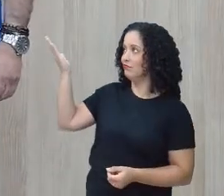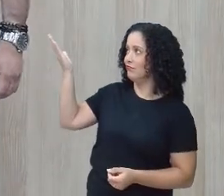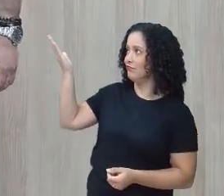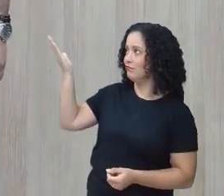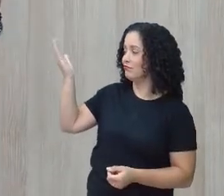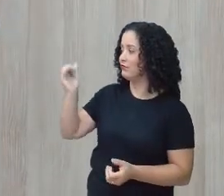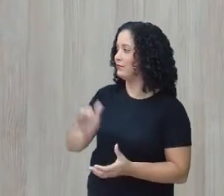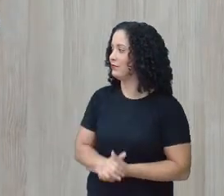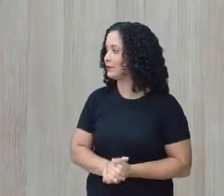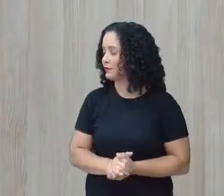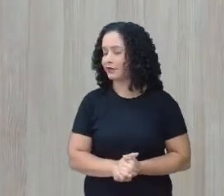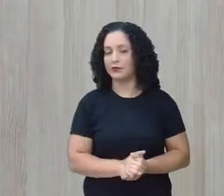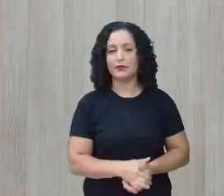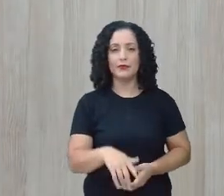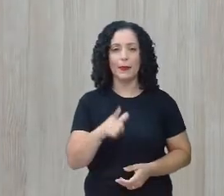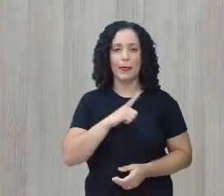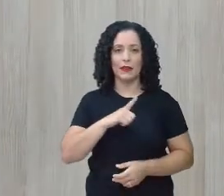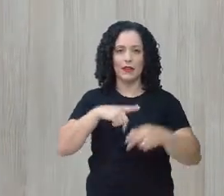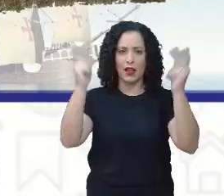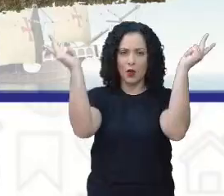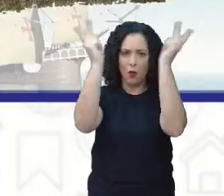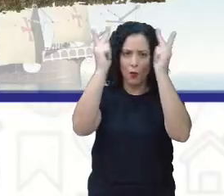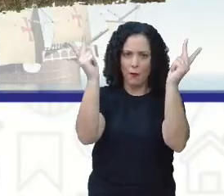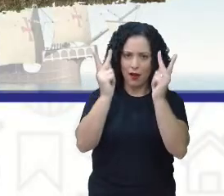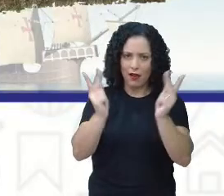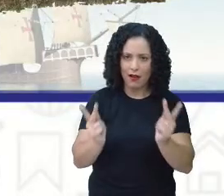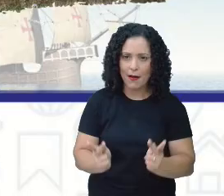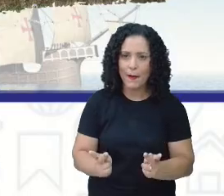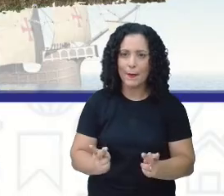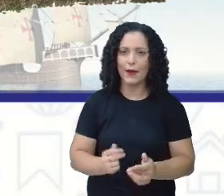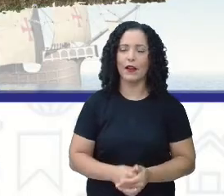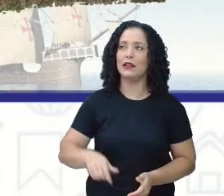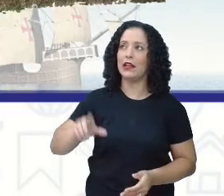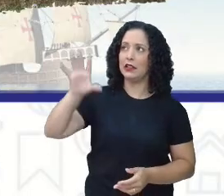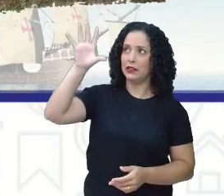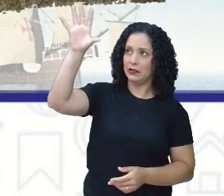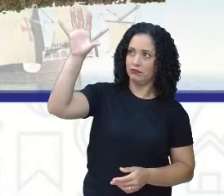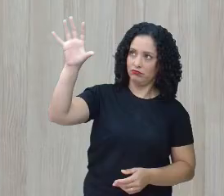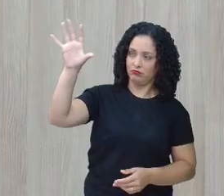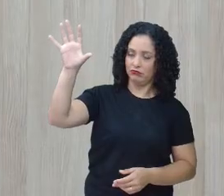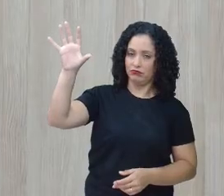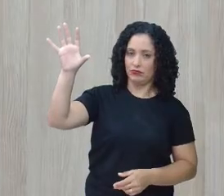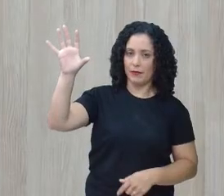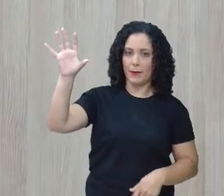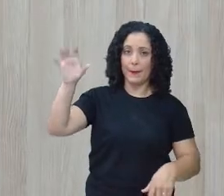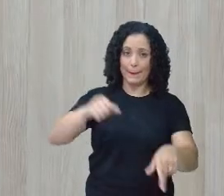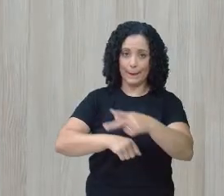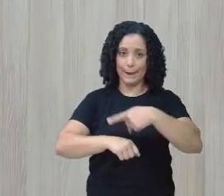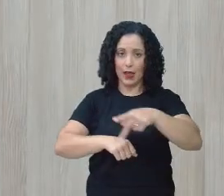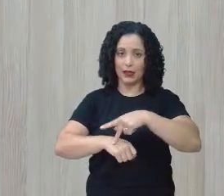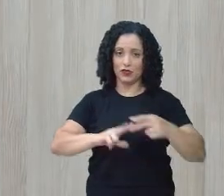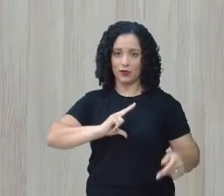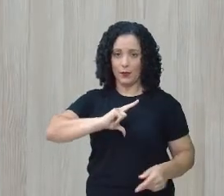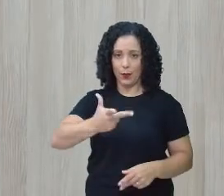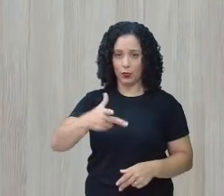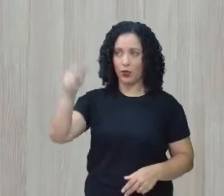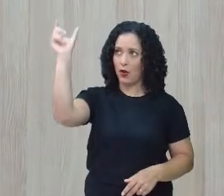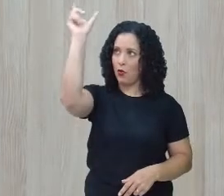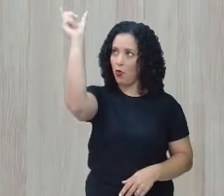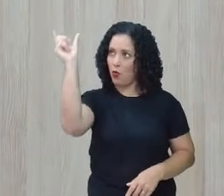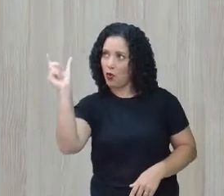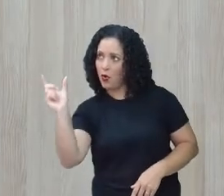gente tem um mapa, vejam, lá no cantinho aqui a gente tem Portugal, ó. Portugal está aqui, ok?